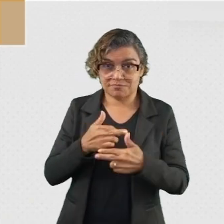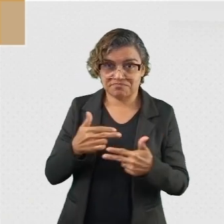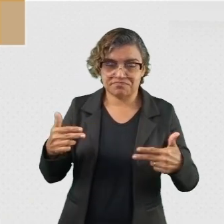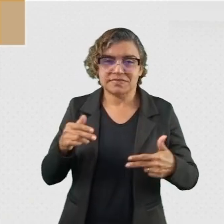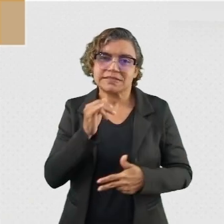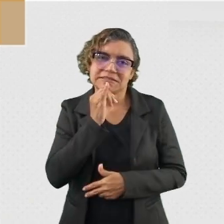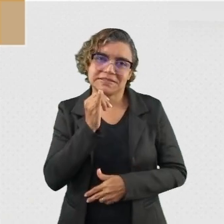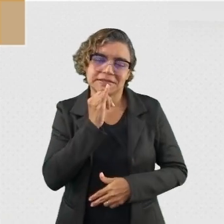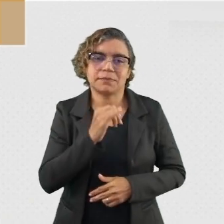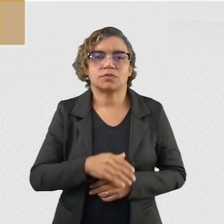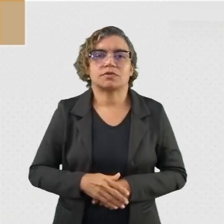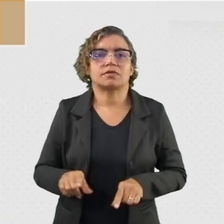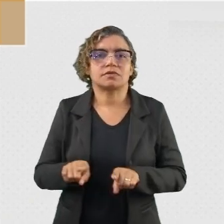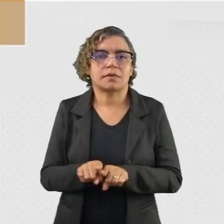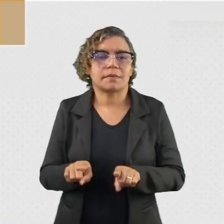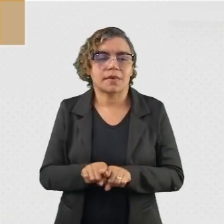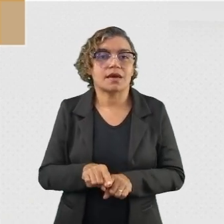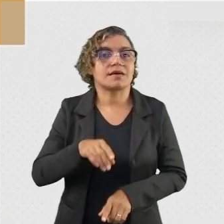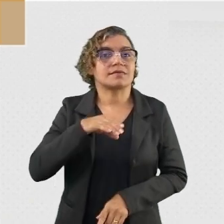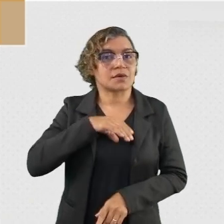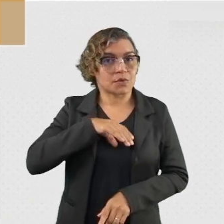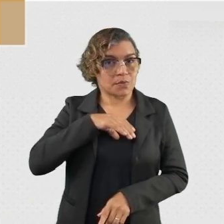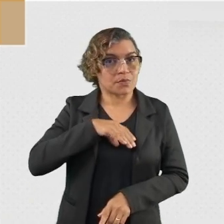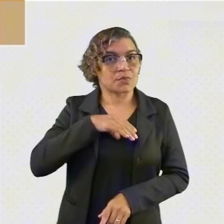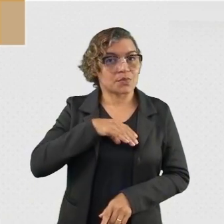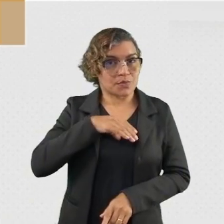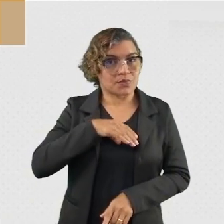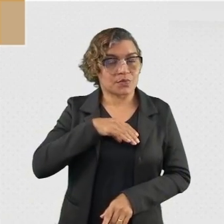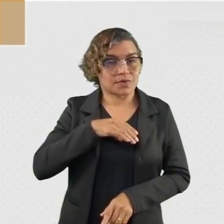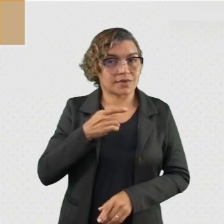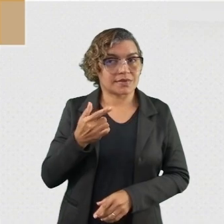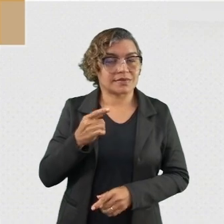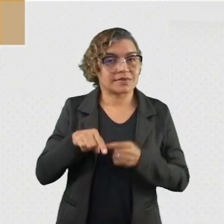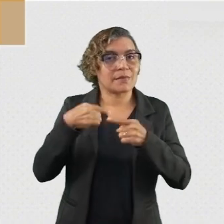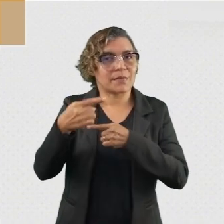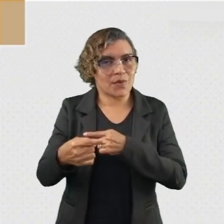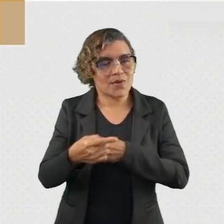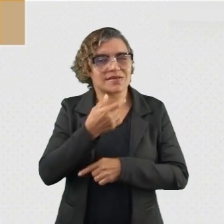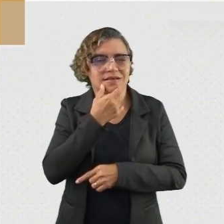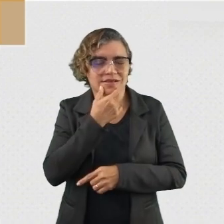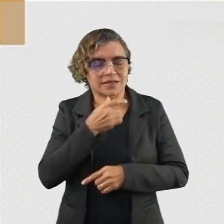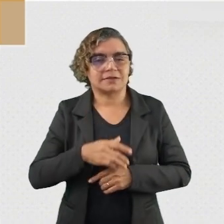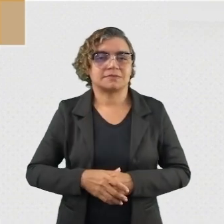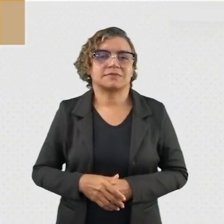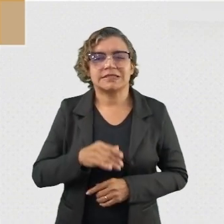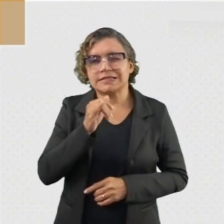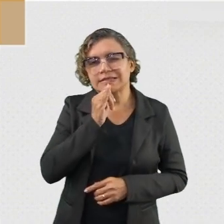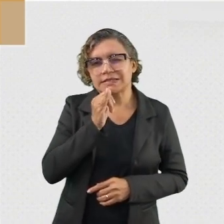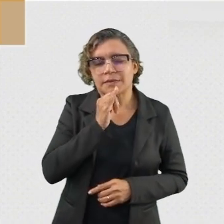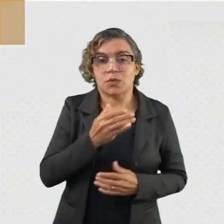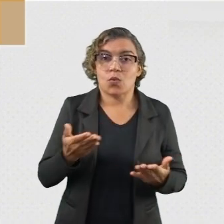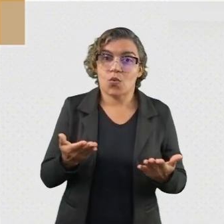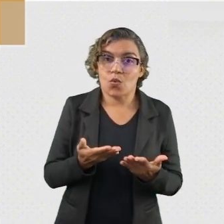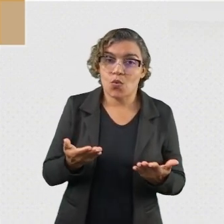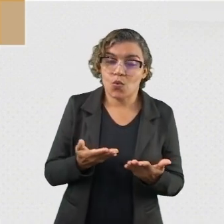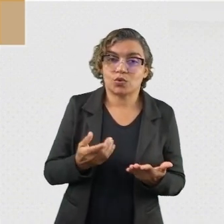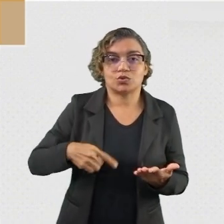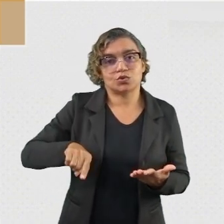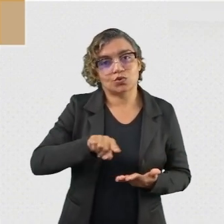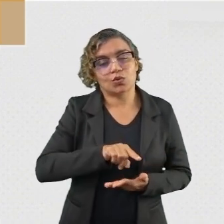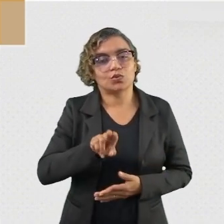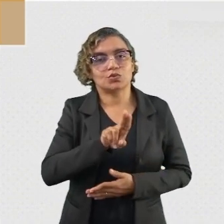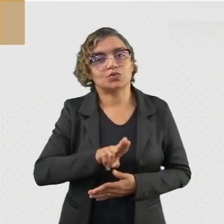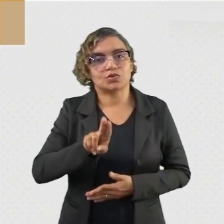Por exemplo, também na língua portuguesa, para depois a gente ir para o inglês, tá? Então, por exemplo, hoje em dia nós